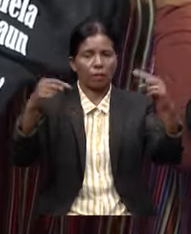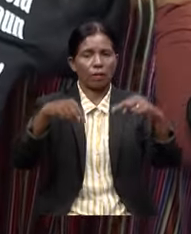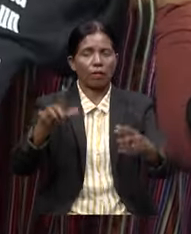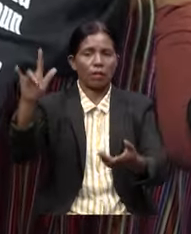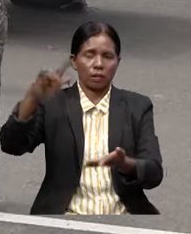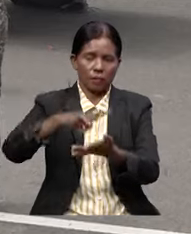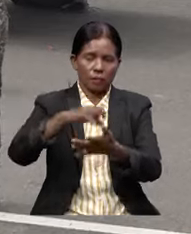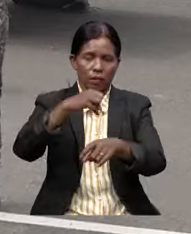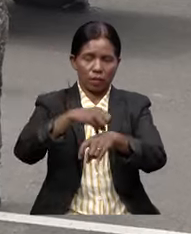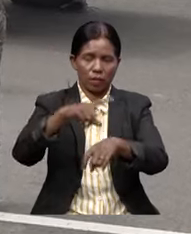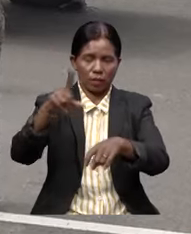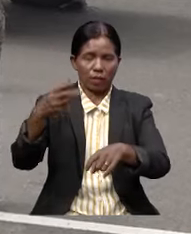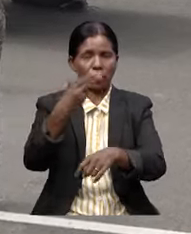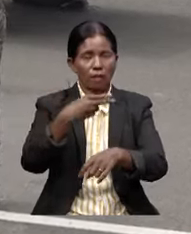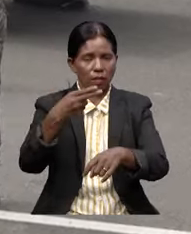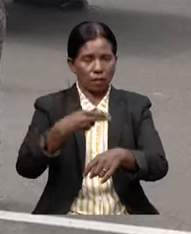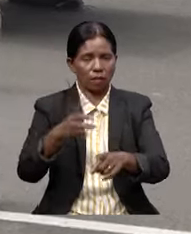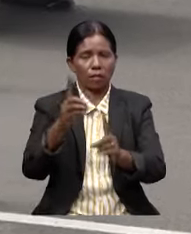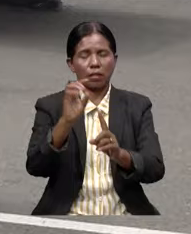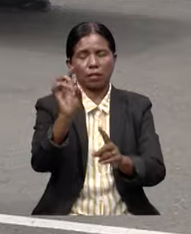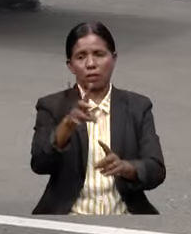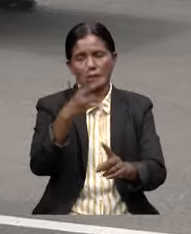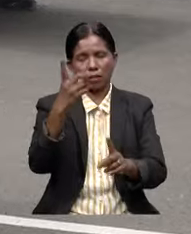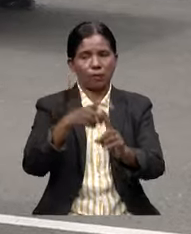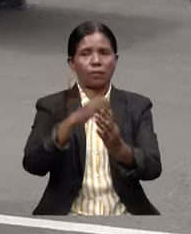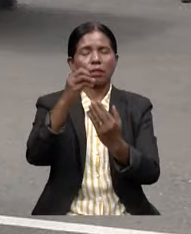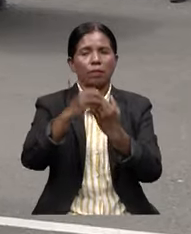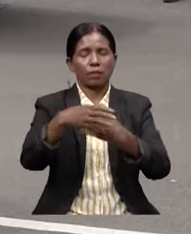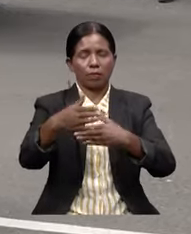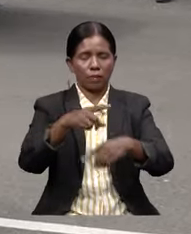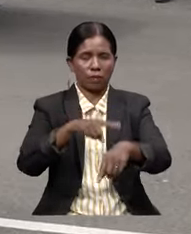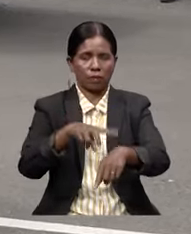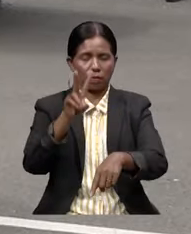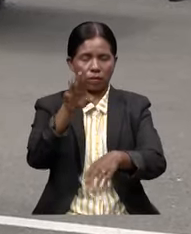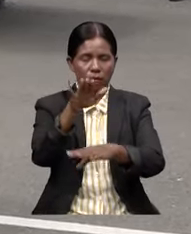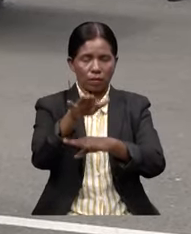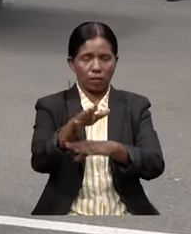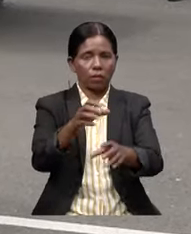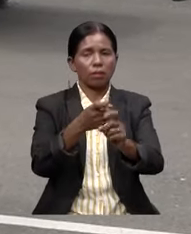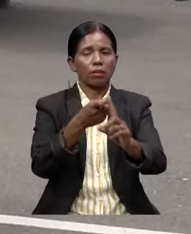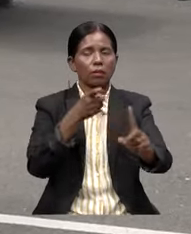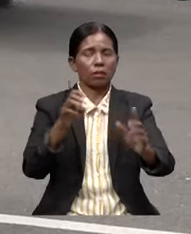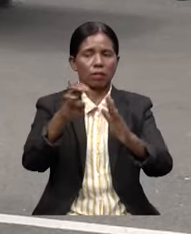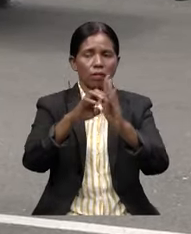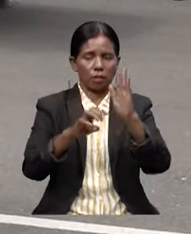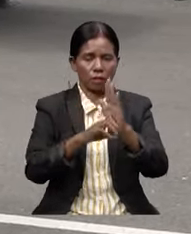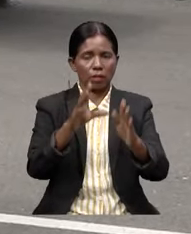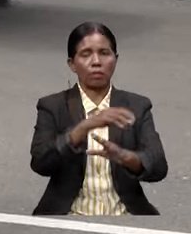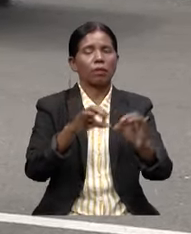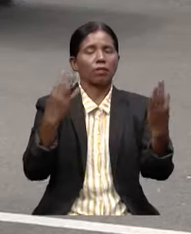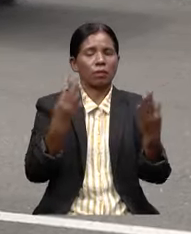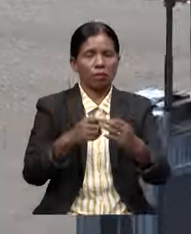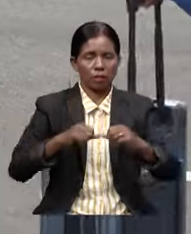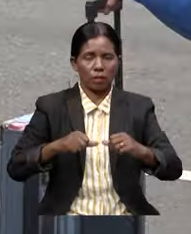aeroporto internasional Nicolau Lobato, ia quinta-feira, lorong san resin itu fulan outubro, besik tukurua lorokraik, no simu direta, ta o estado no família no